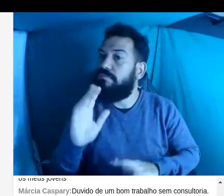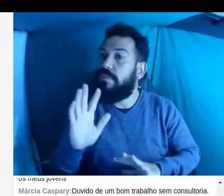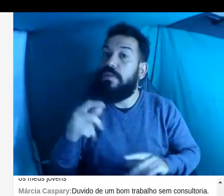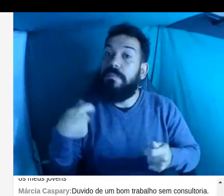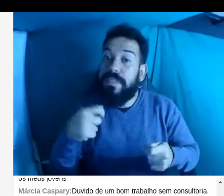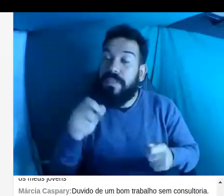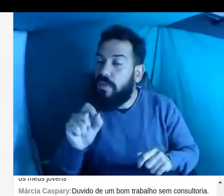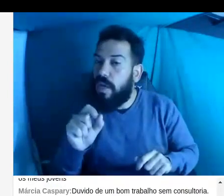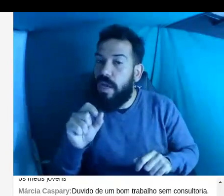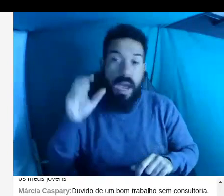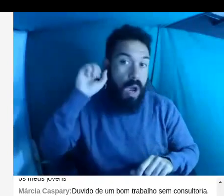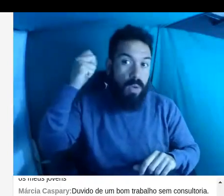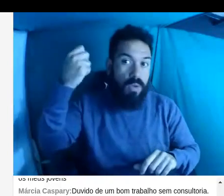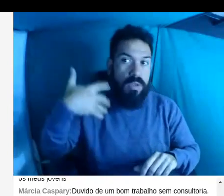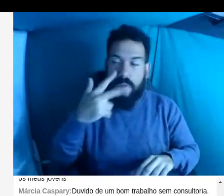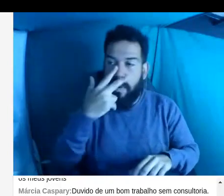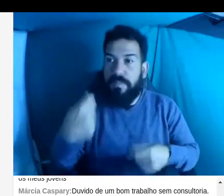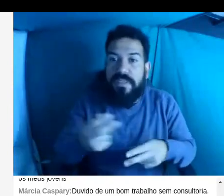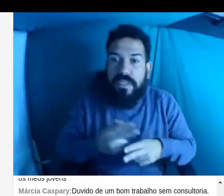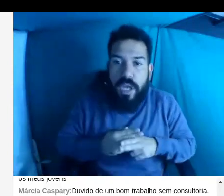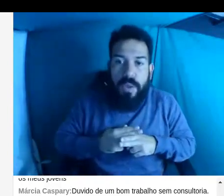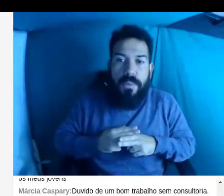E muitas vezes entre